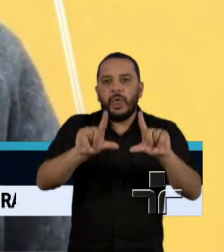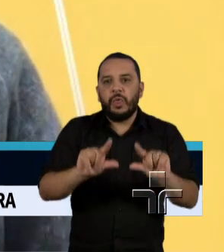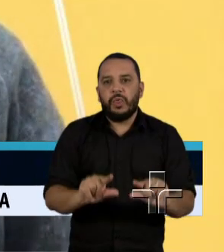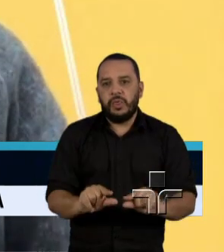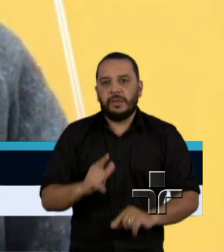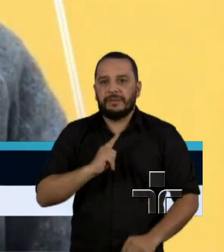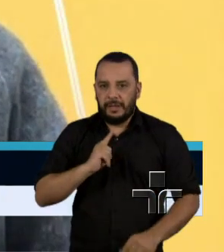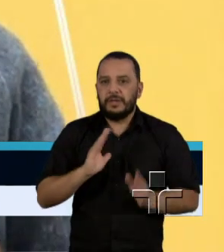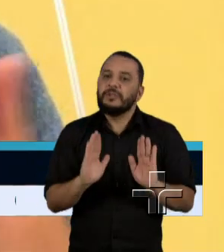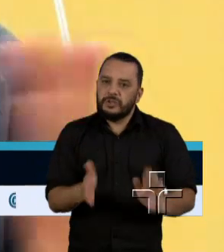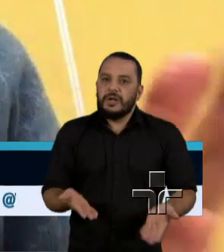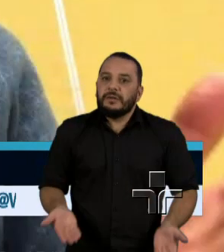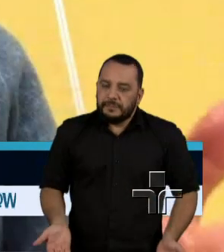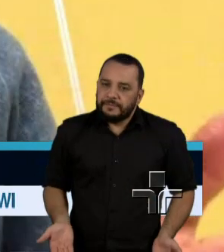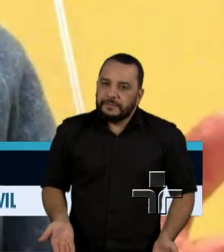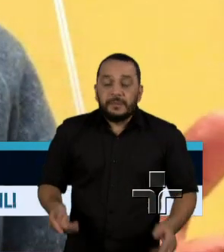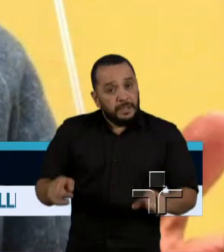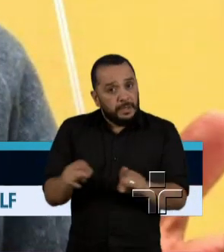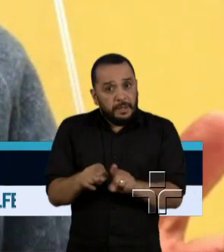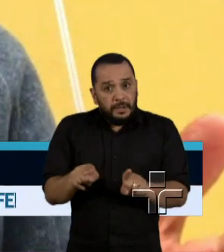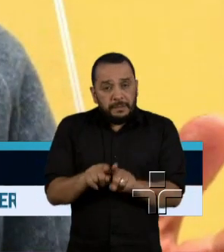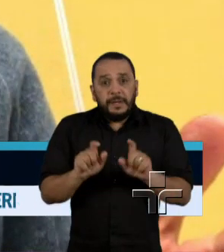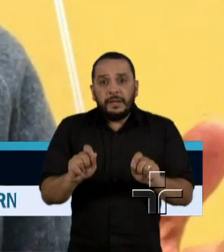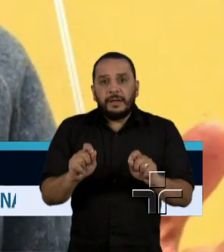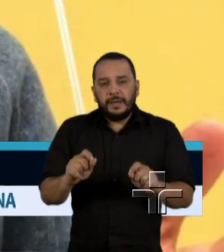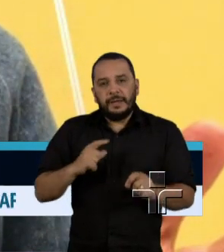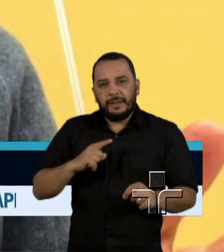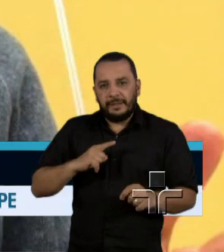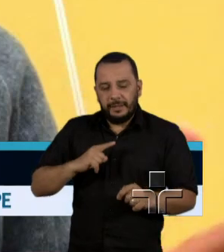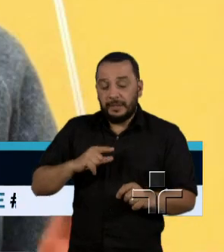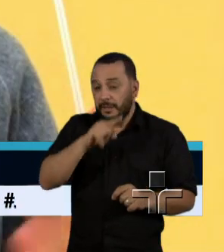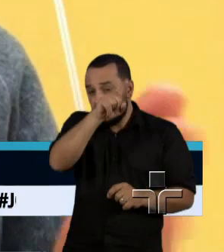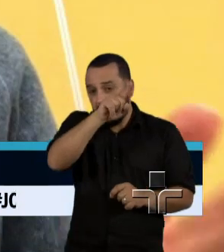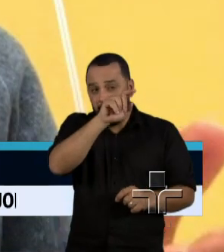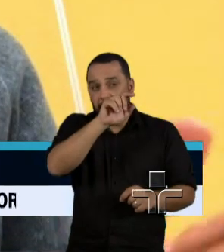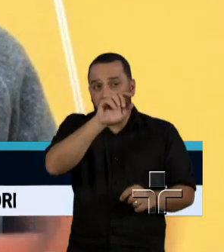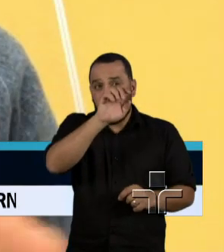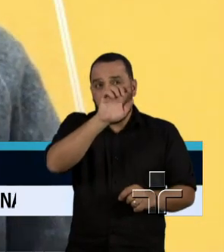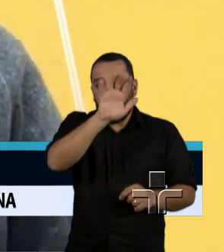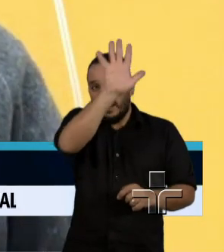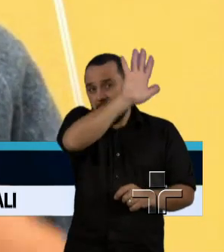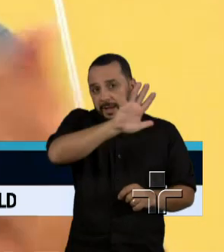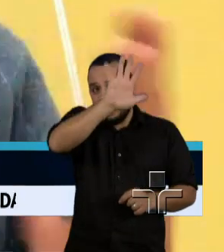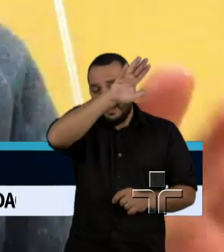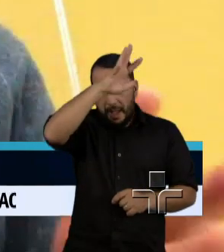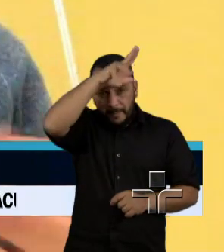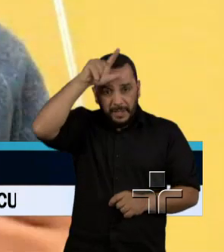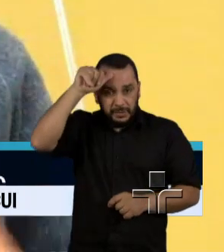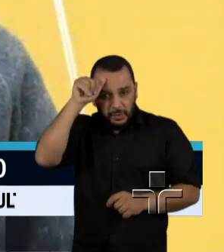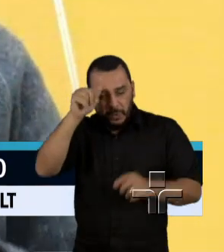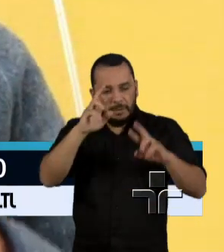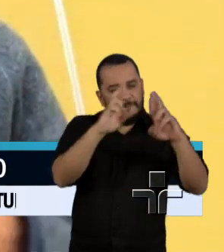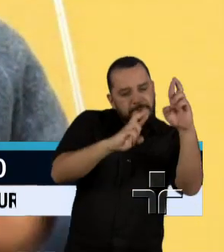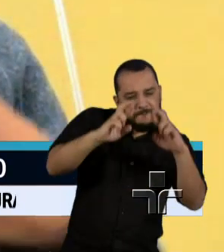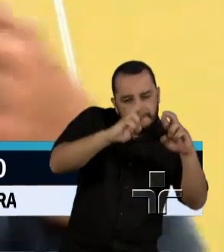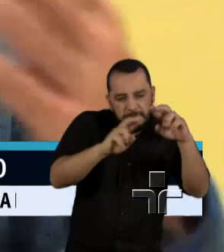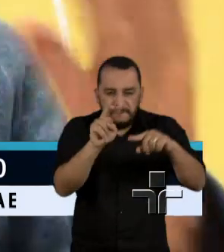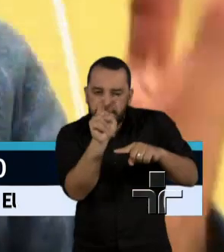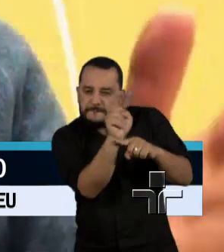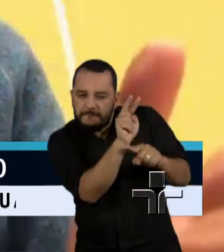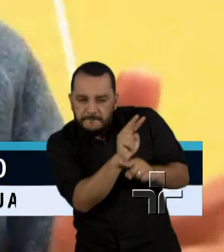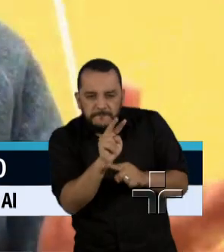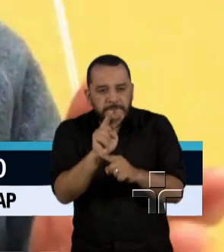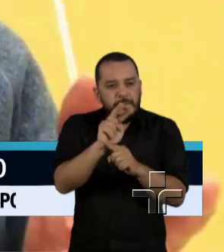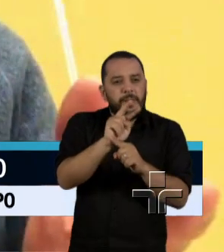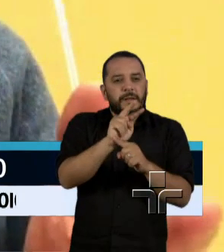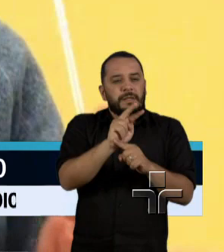Praticamente boa parte do que é feito nos estados da Amazônia para fiscalização, para ordenamento territorial, para